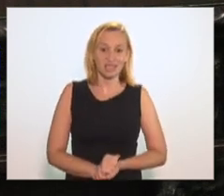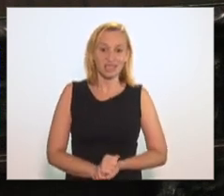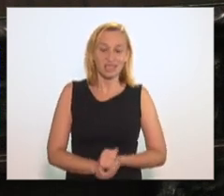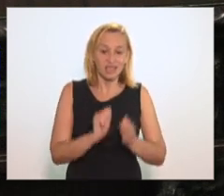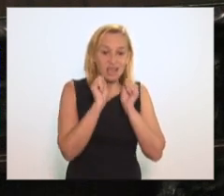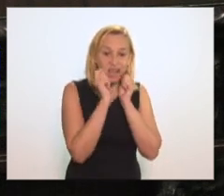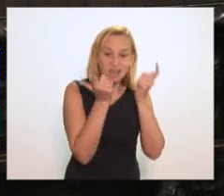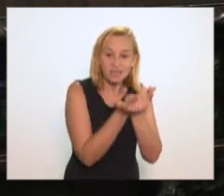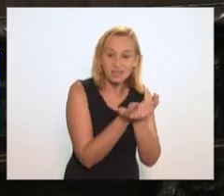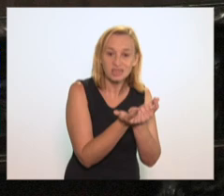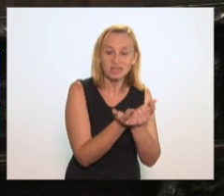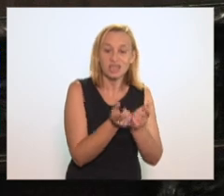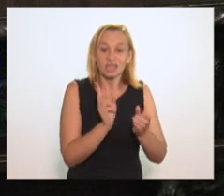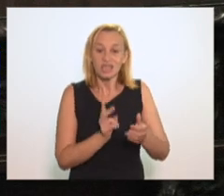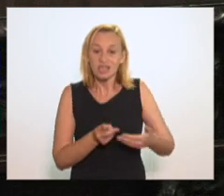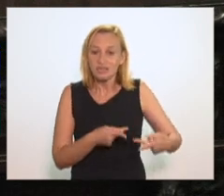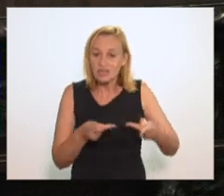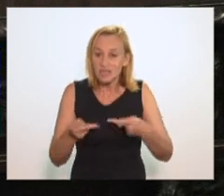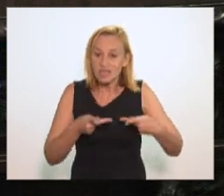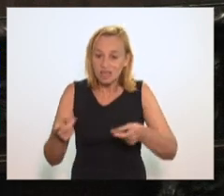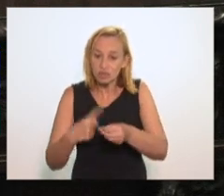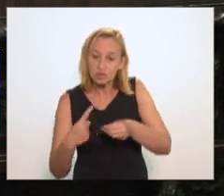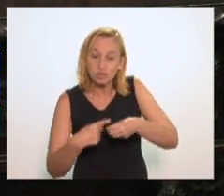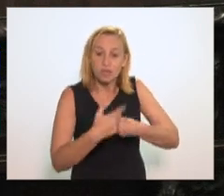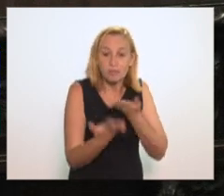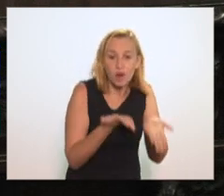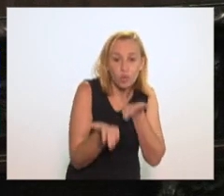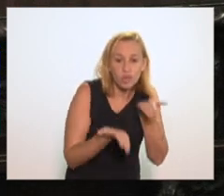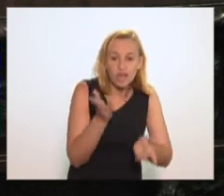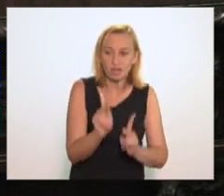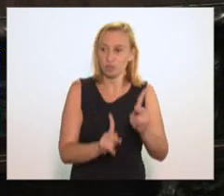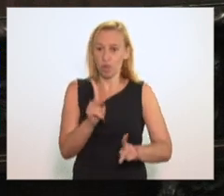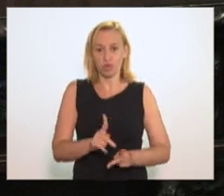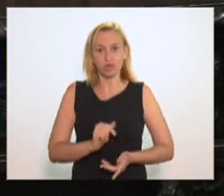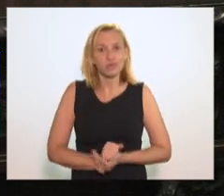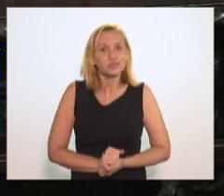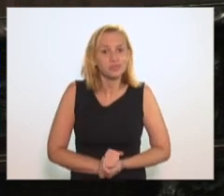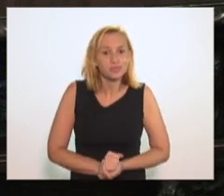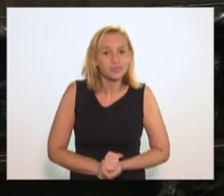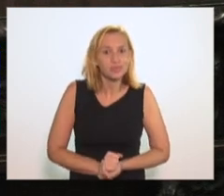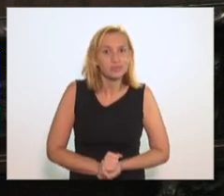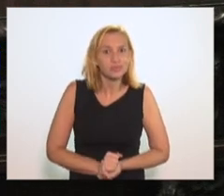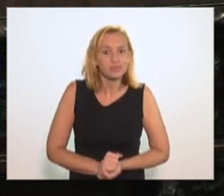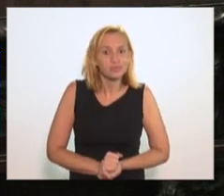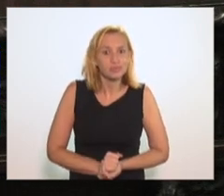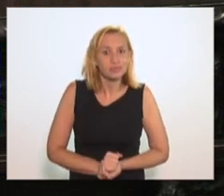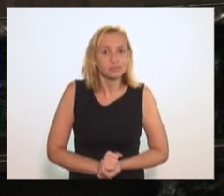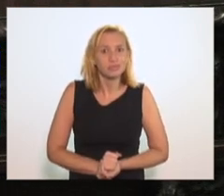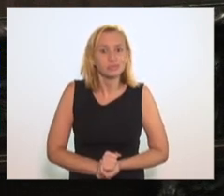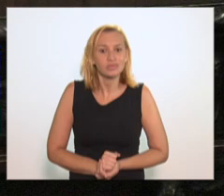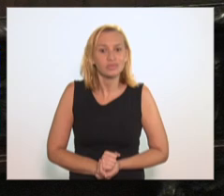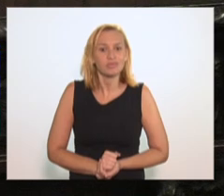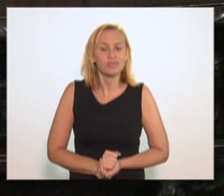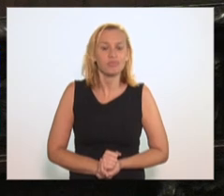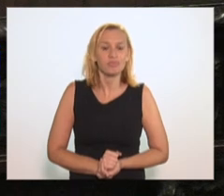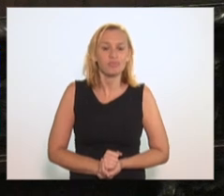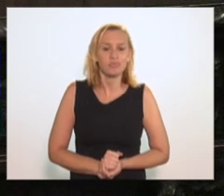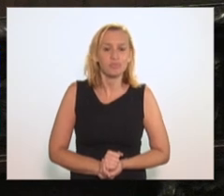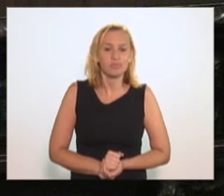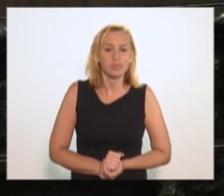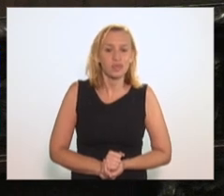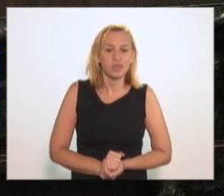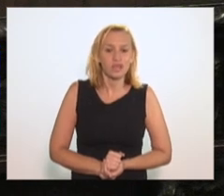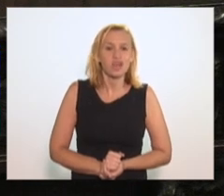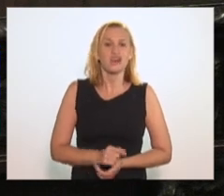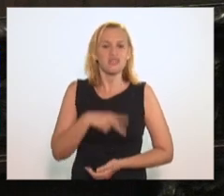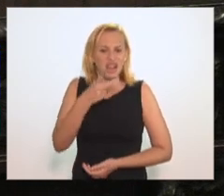Legislativa e com os municípios para cuidar da população eu ouvi estarecido e me causa estarecido dizendo